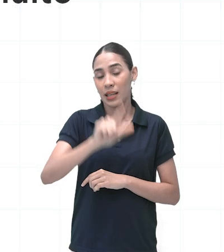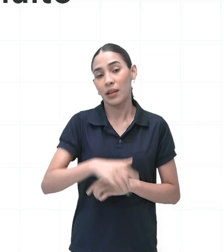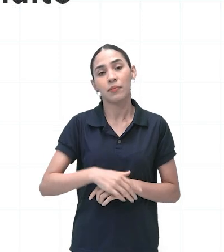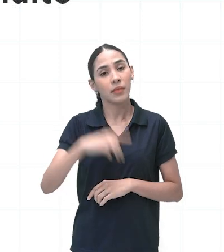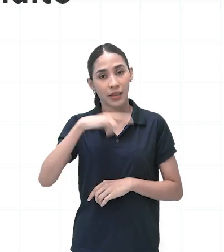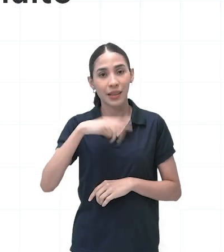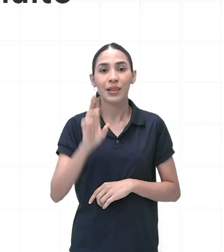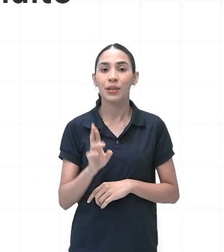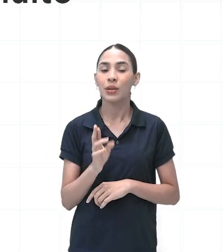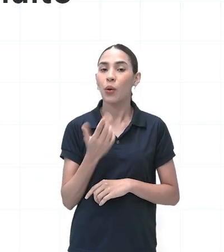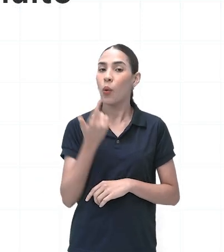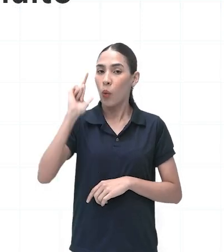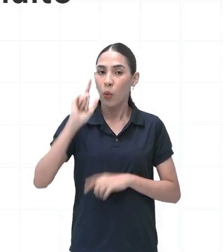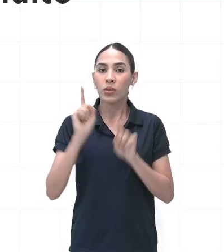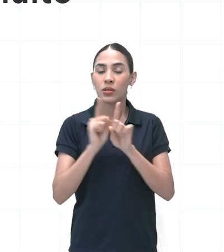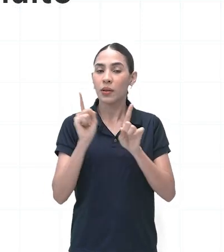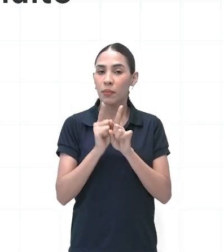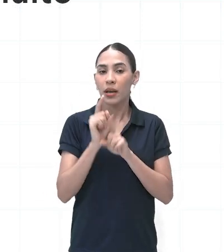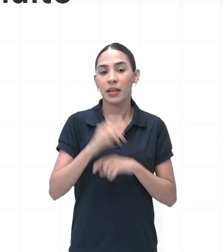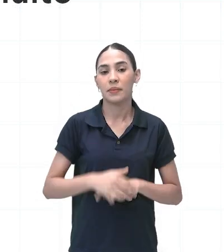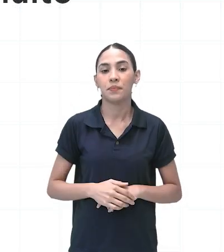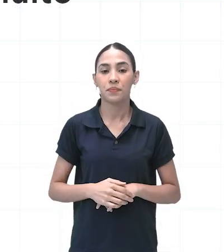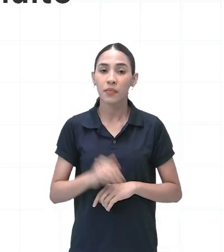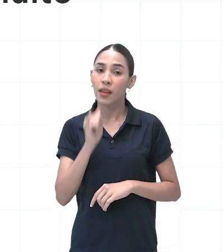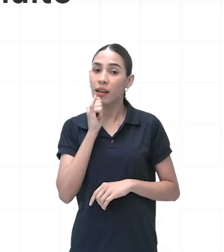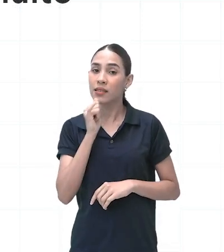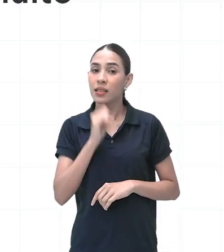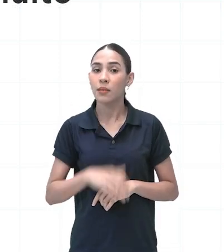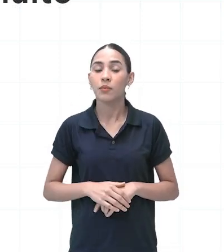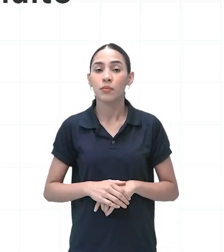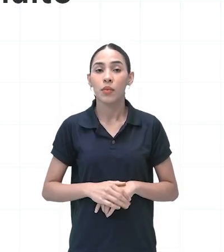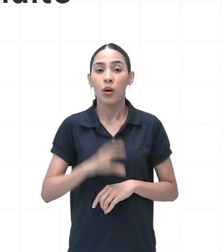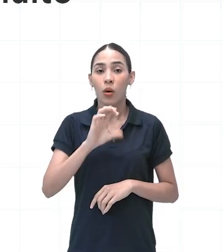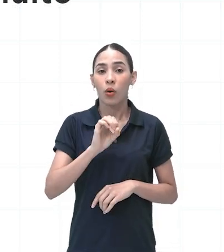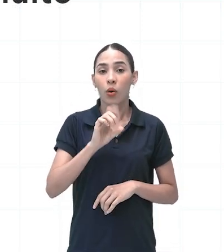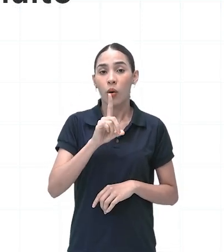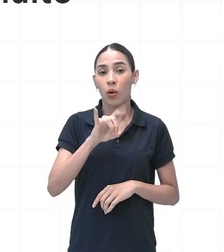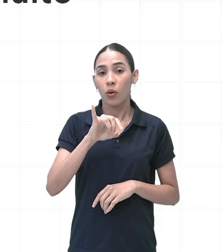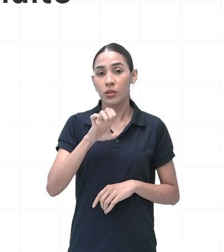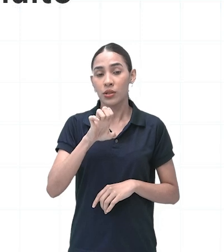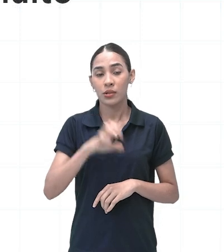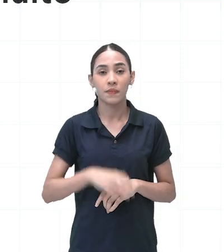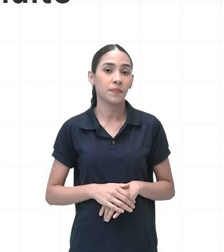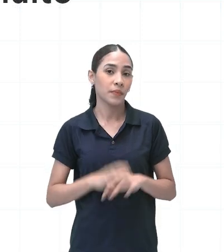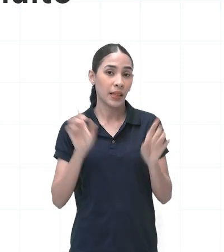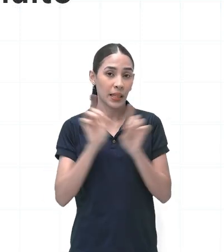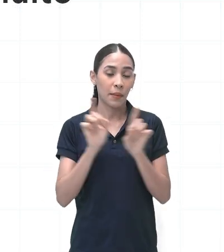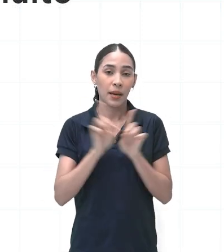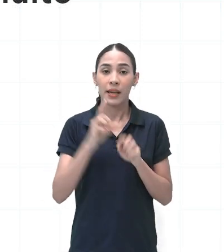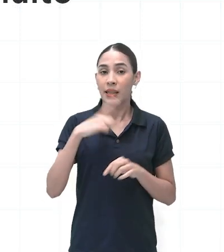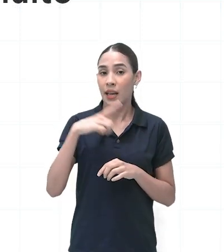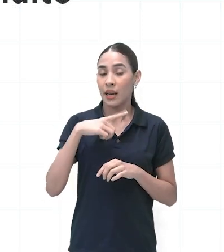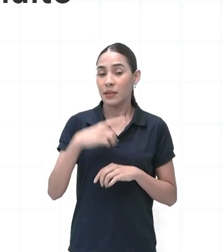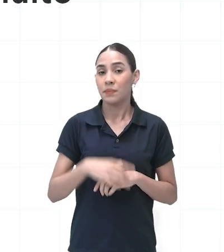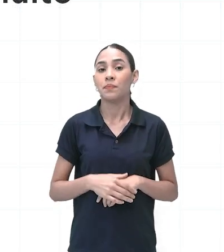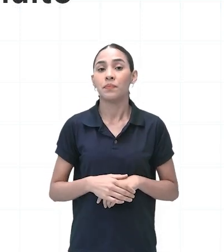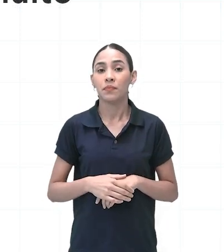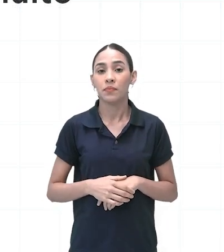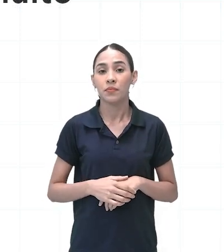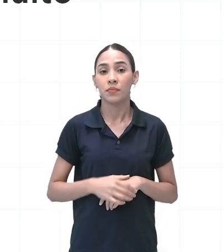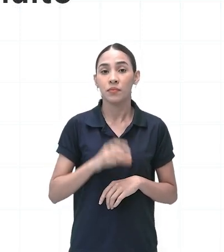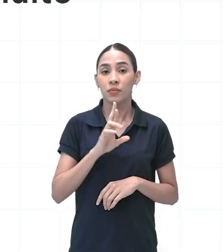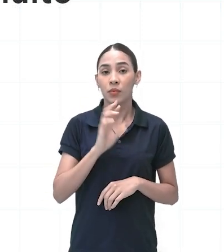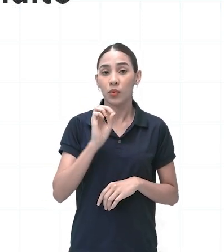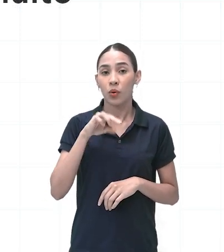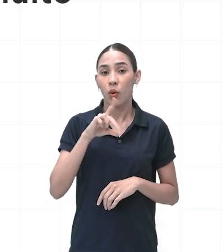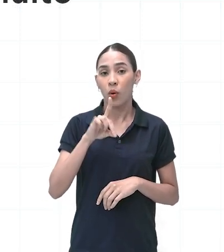Existem outras formas fixas, por exemplo, a ode, temos também o